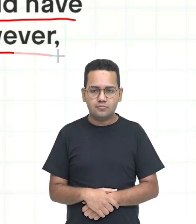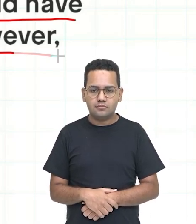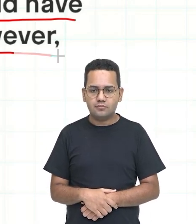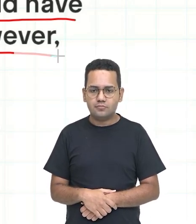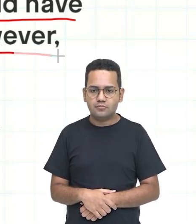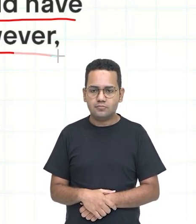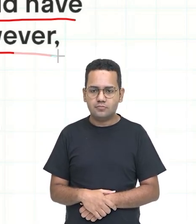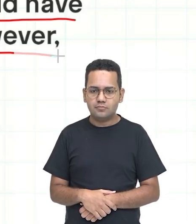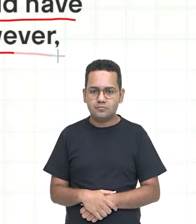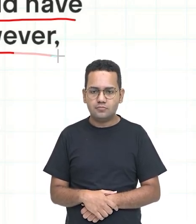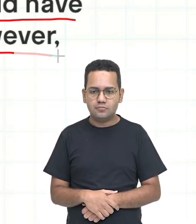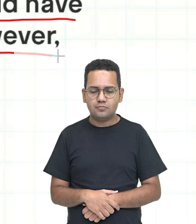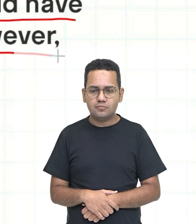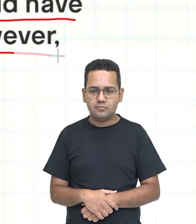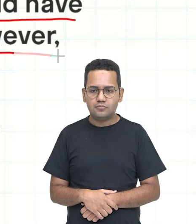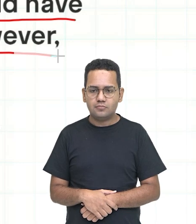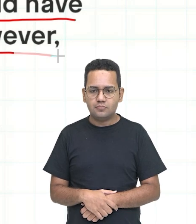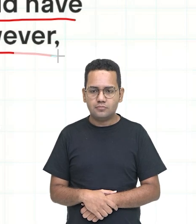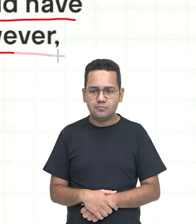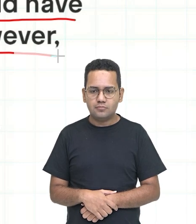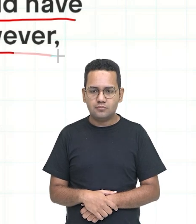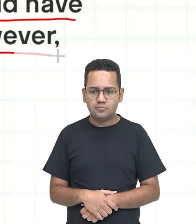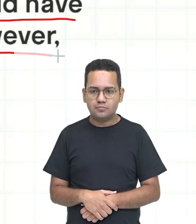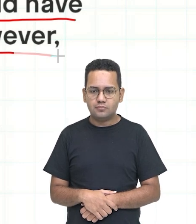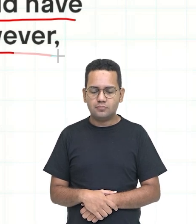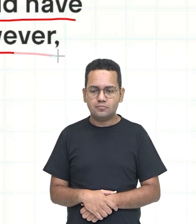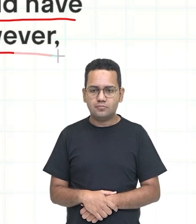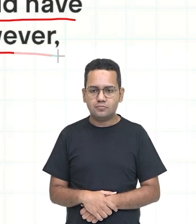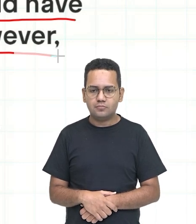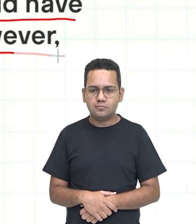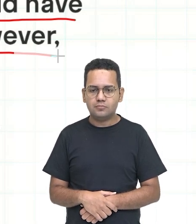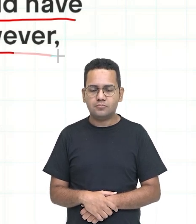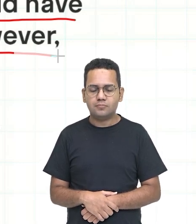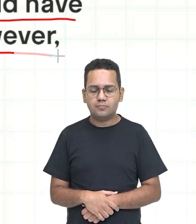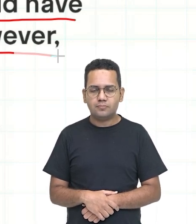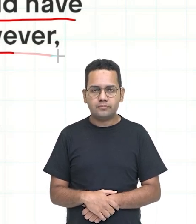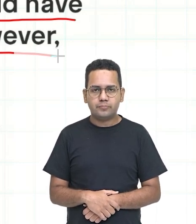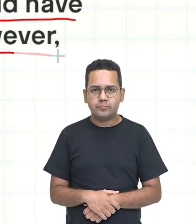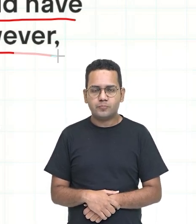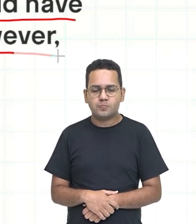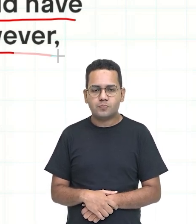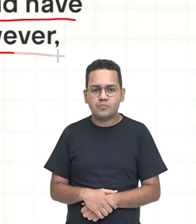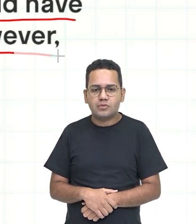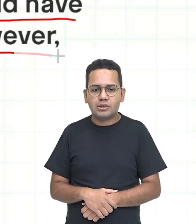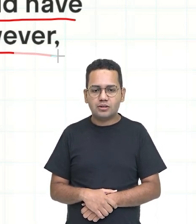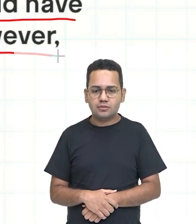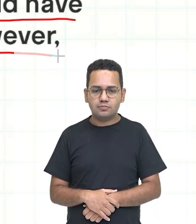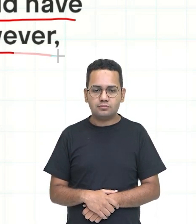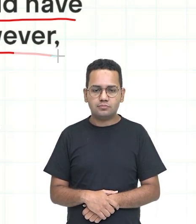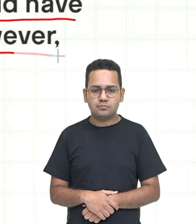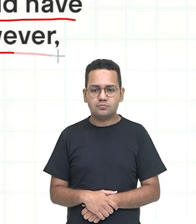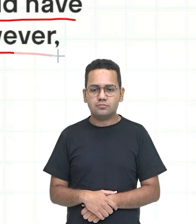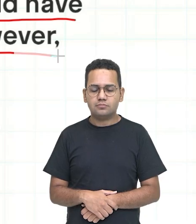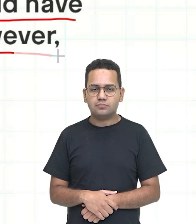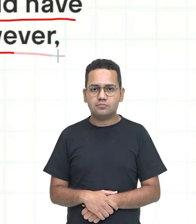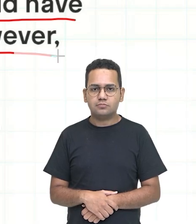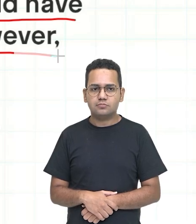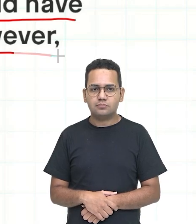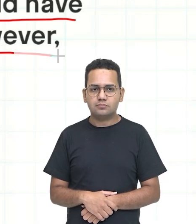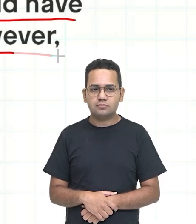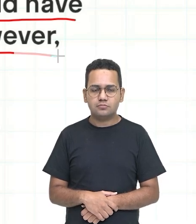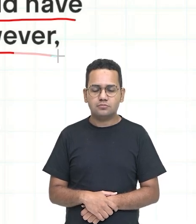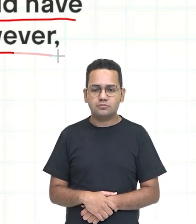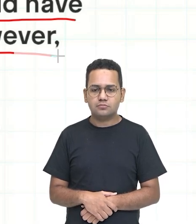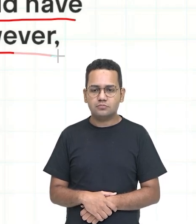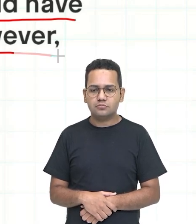this theory, making it a topic of speculation and theoretical physics rather than established